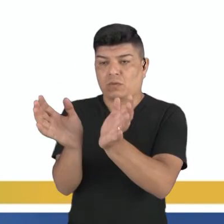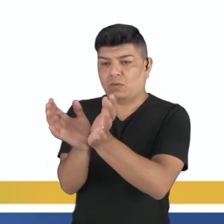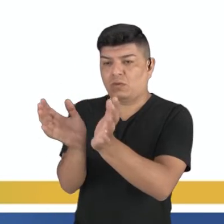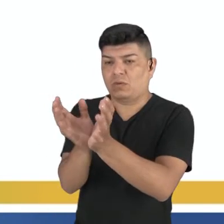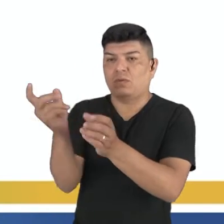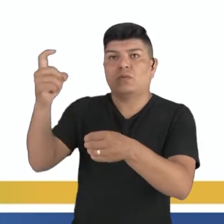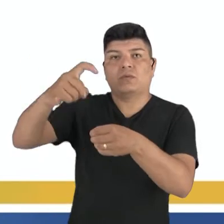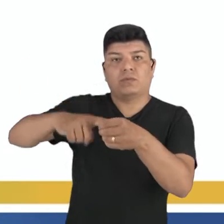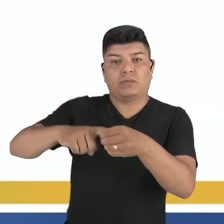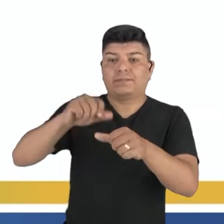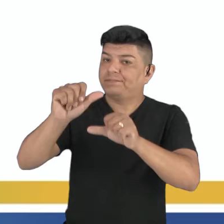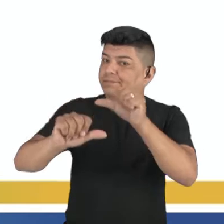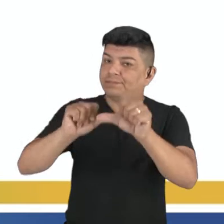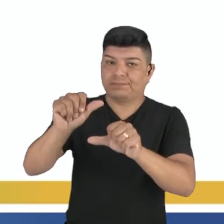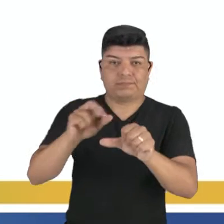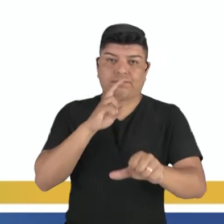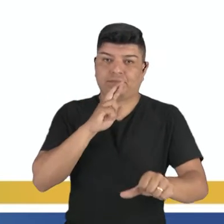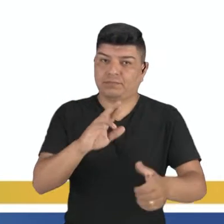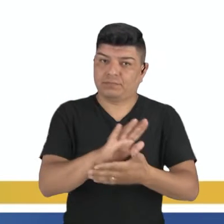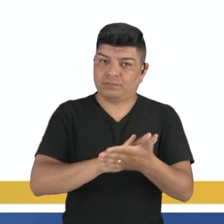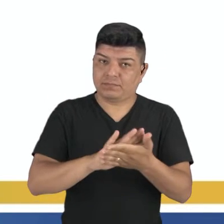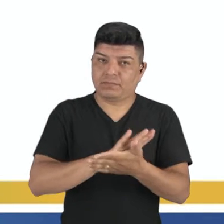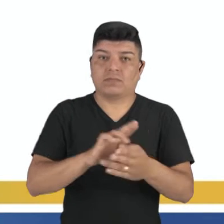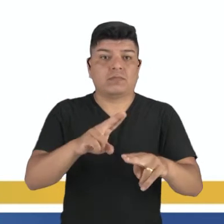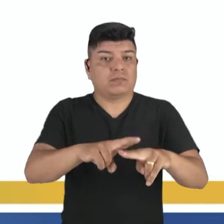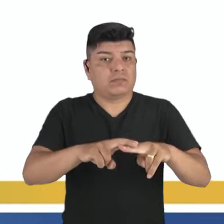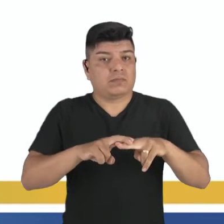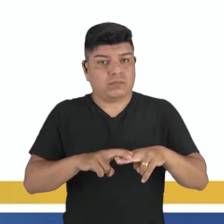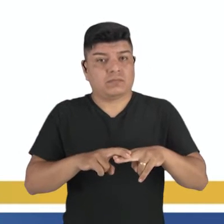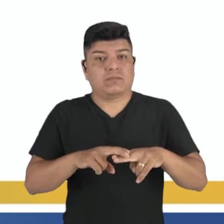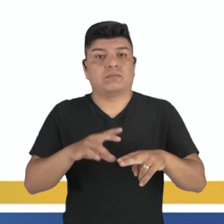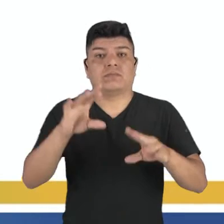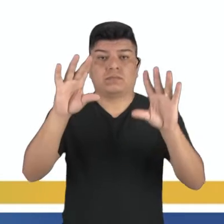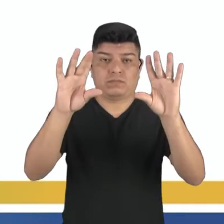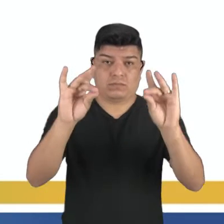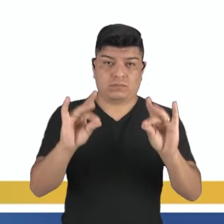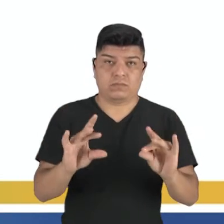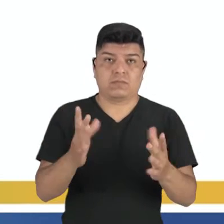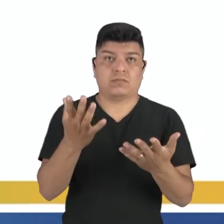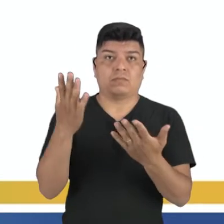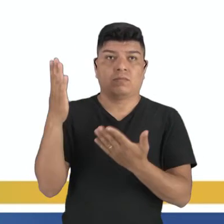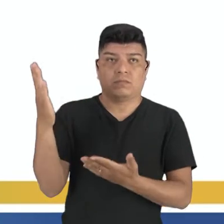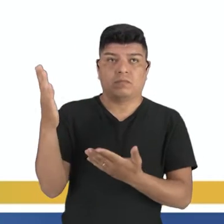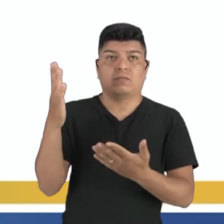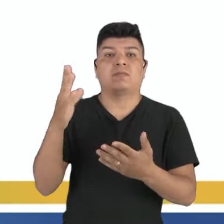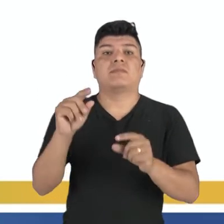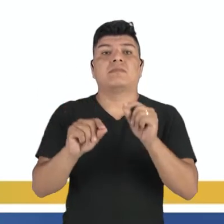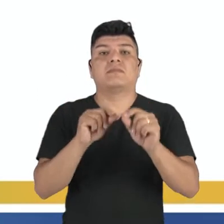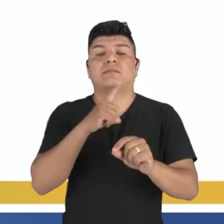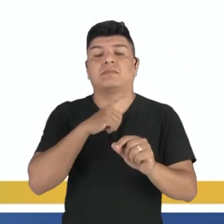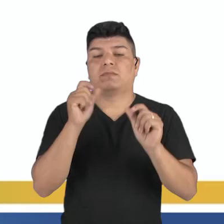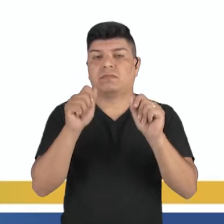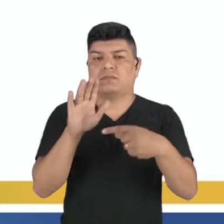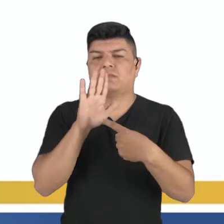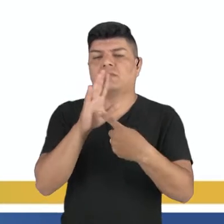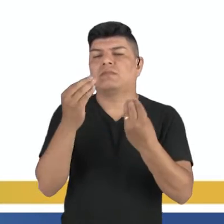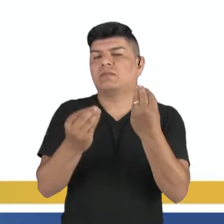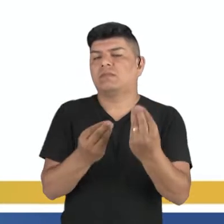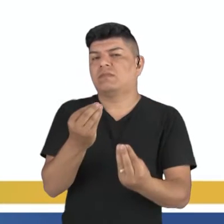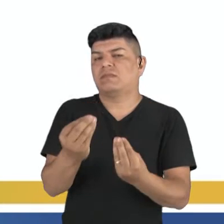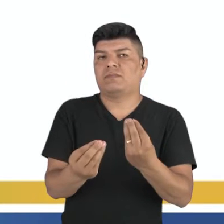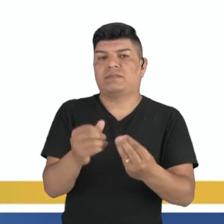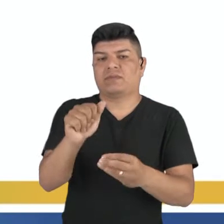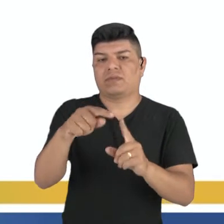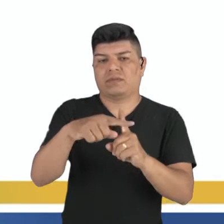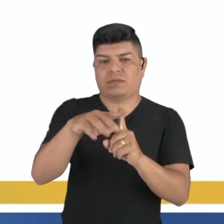desses números não altera o resultado. Então, dito isso, dados os números A, B e C, essa propriedade ela pode ser expressa como